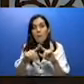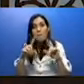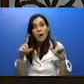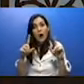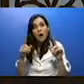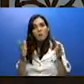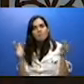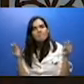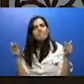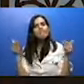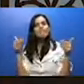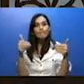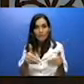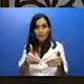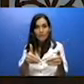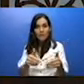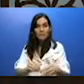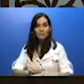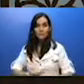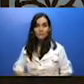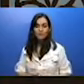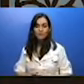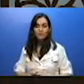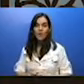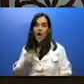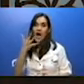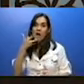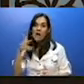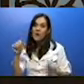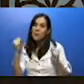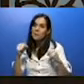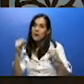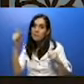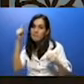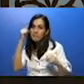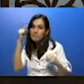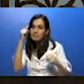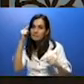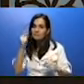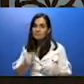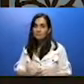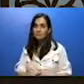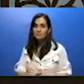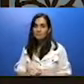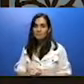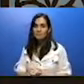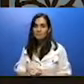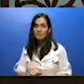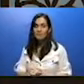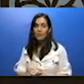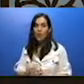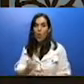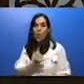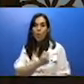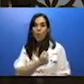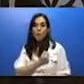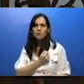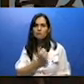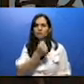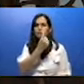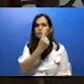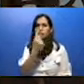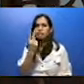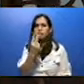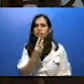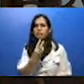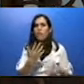específico ela vai ter que pensar refletir sobre aquilo que ela tá vendo e colocar o número ali para mim